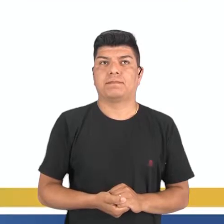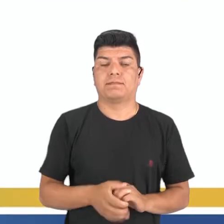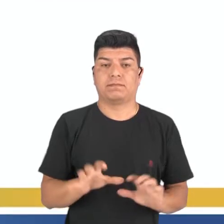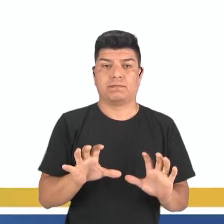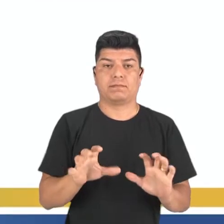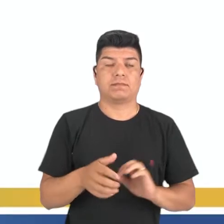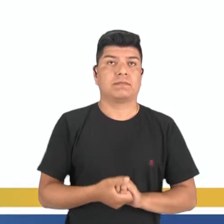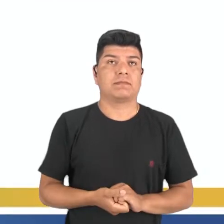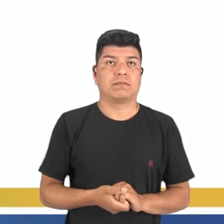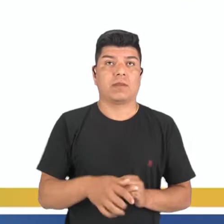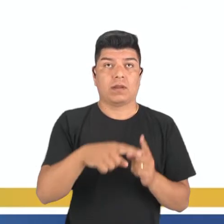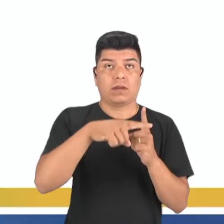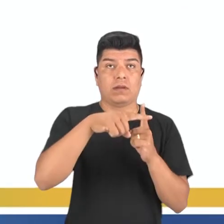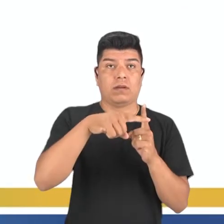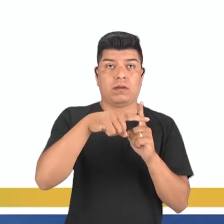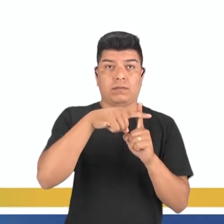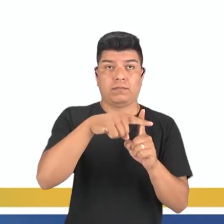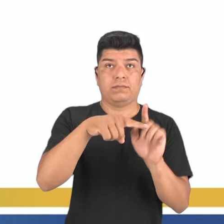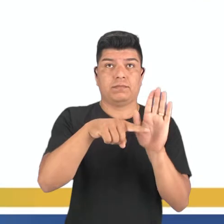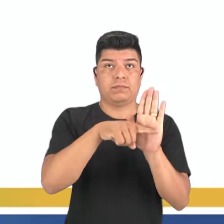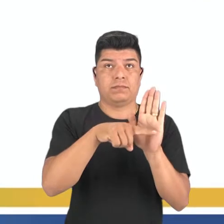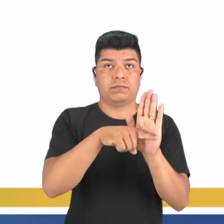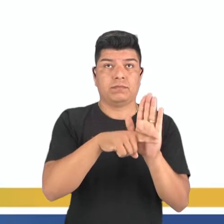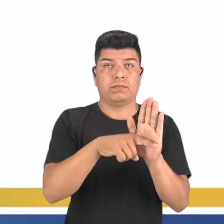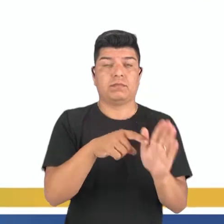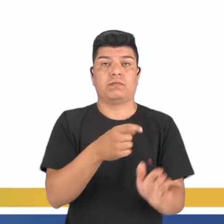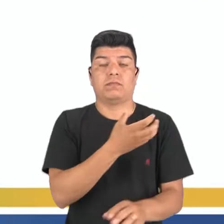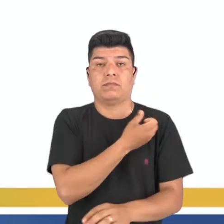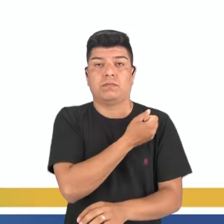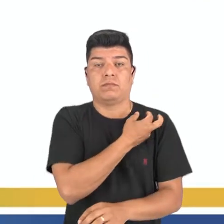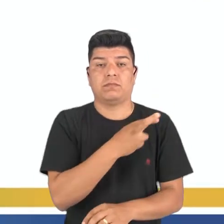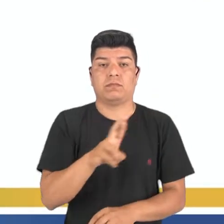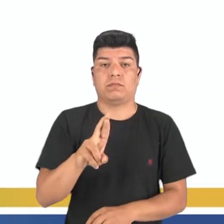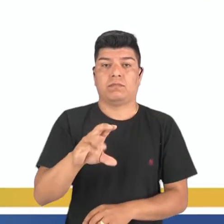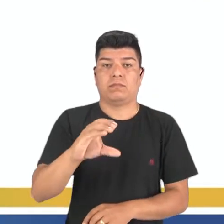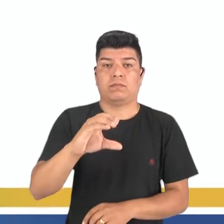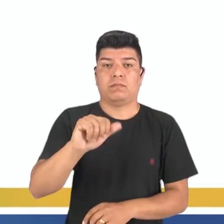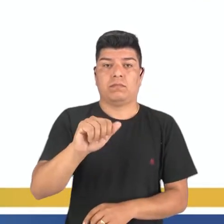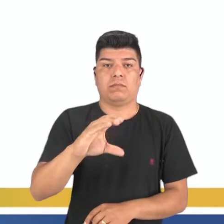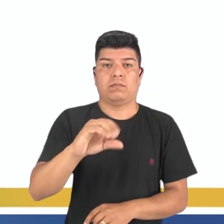Então, adição e subtração com números racionais.